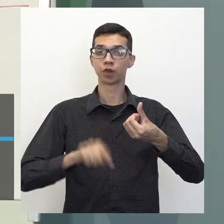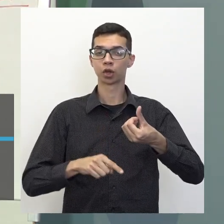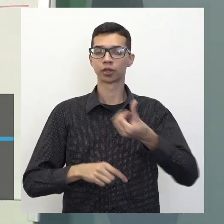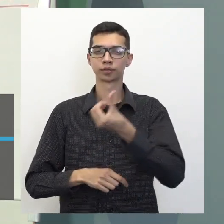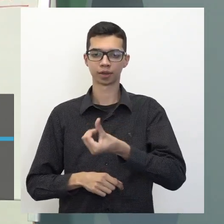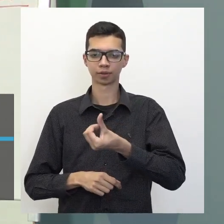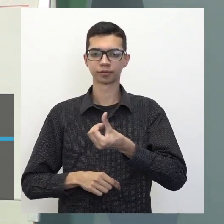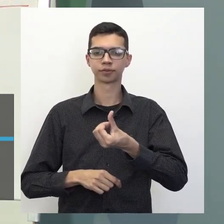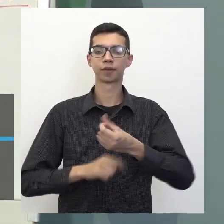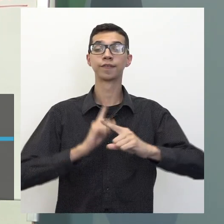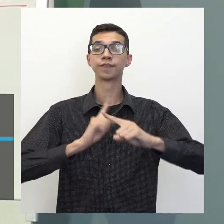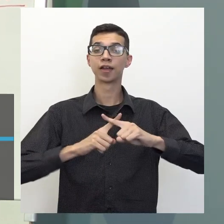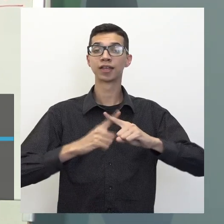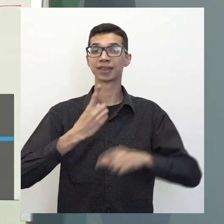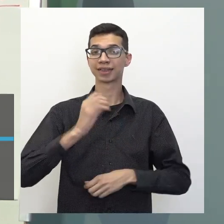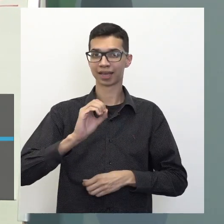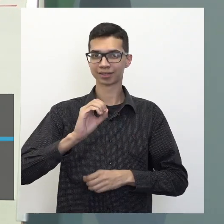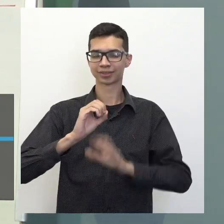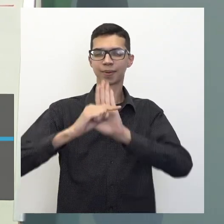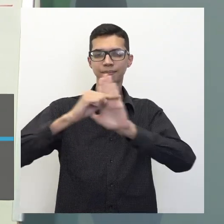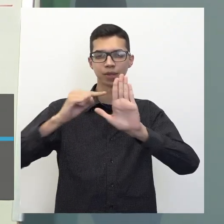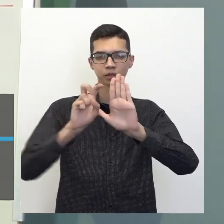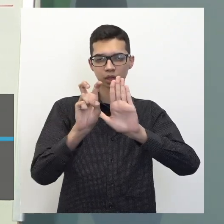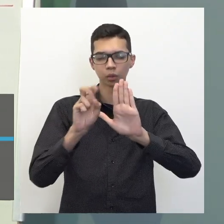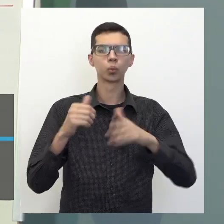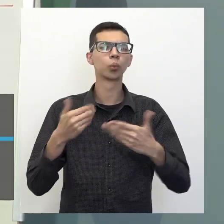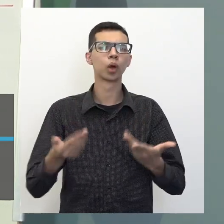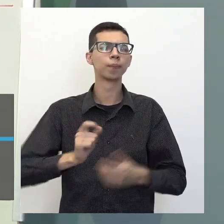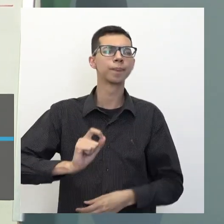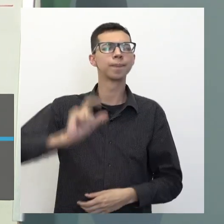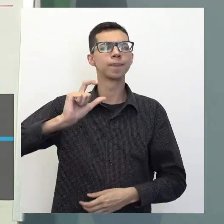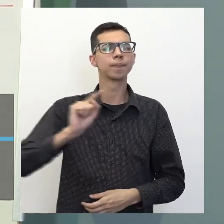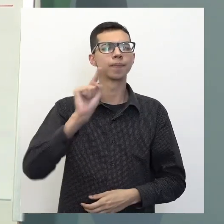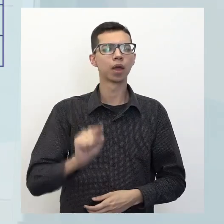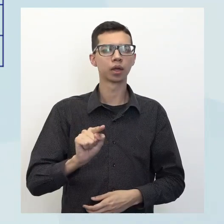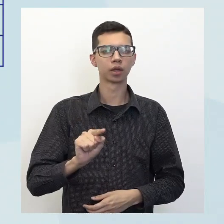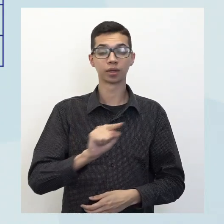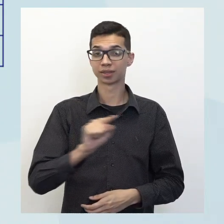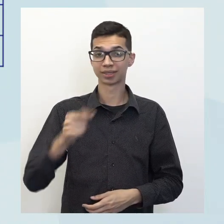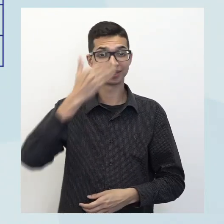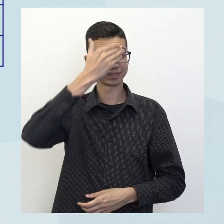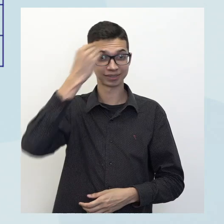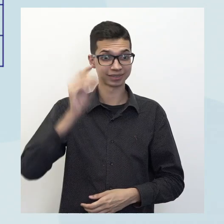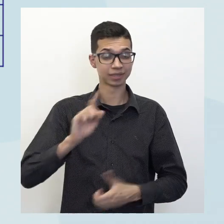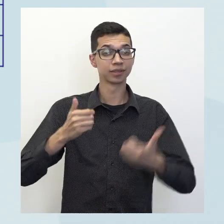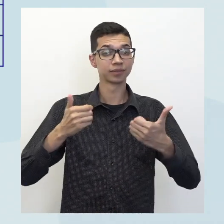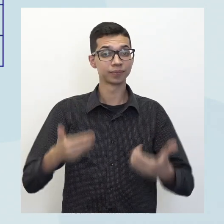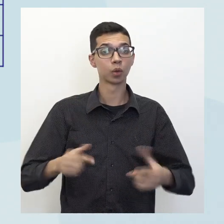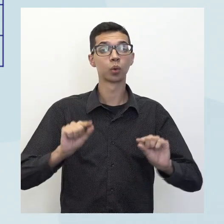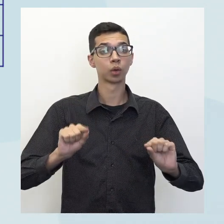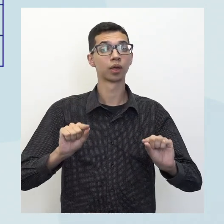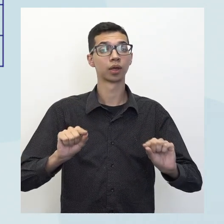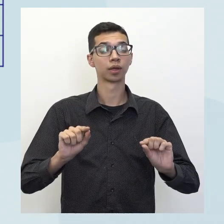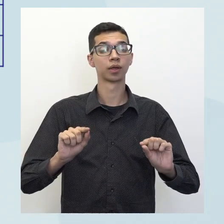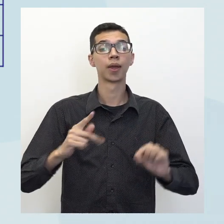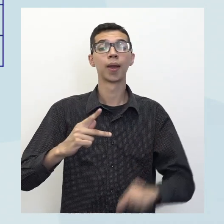5. Qual desses é o maior valor? Não esqueça que nós estamos falando de potência de 10, né? Então, vamos